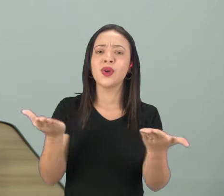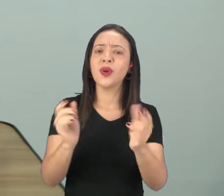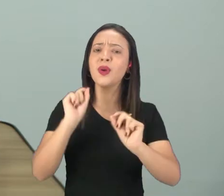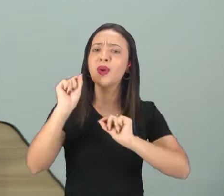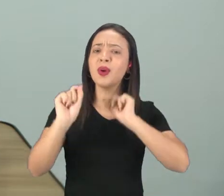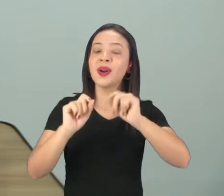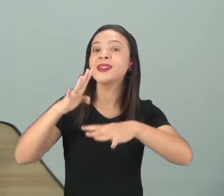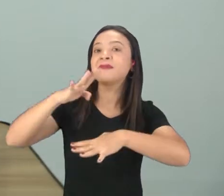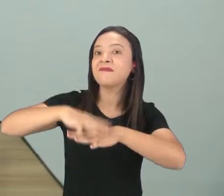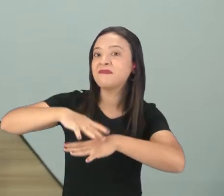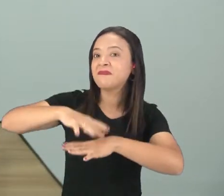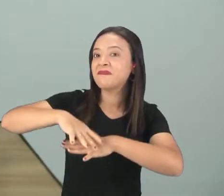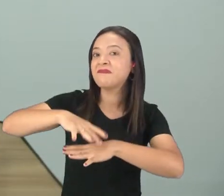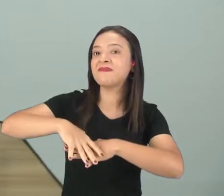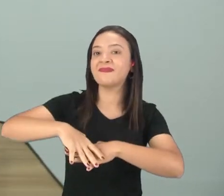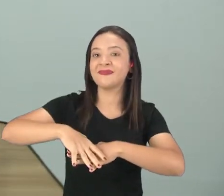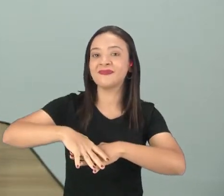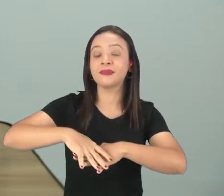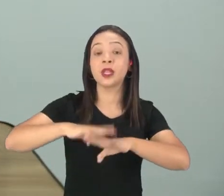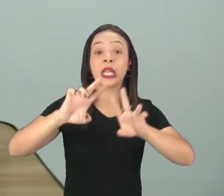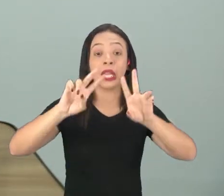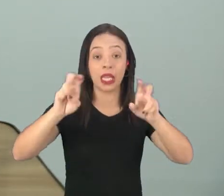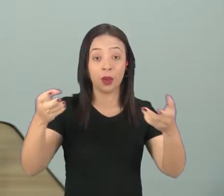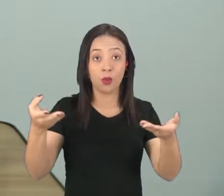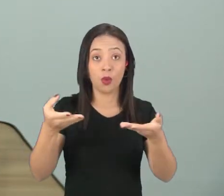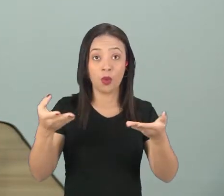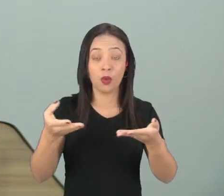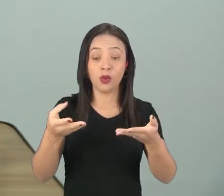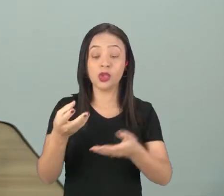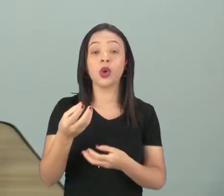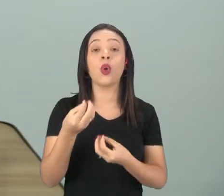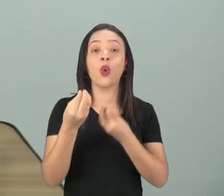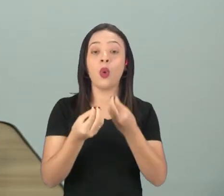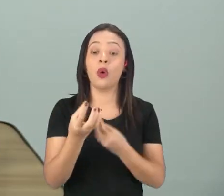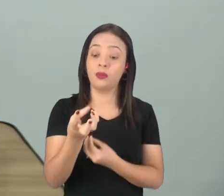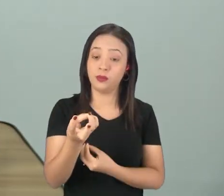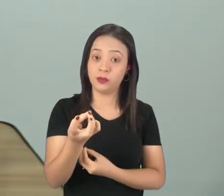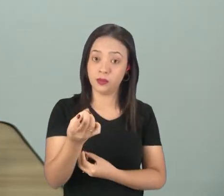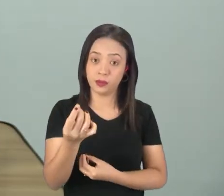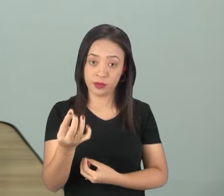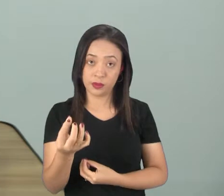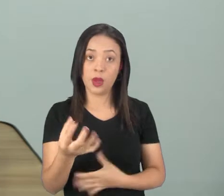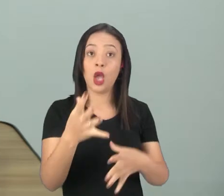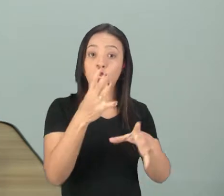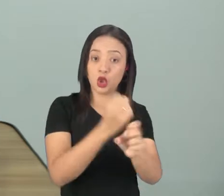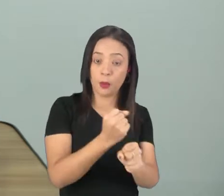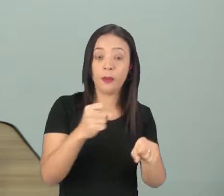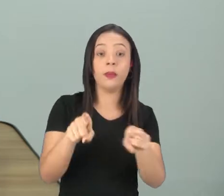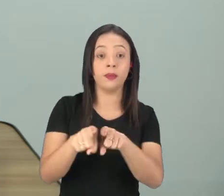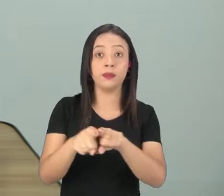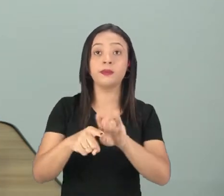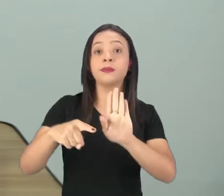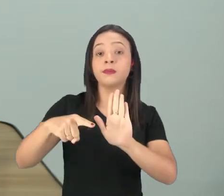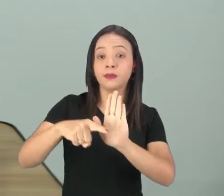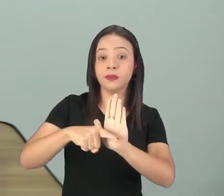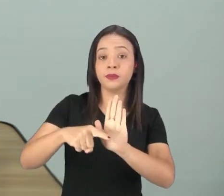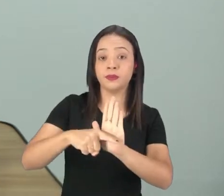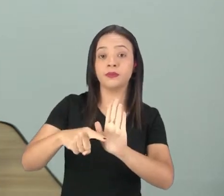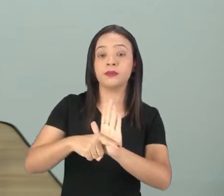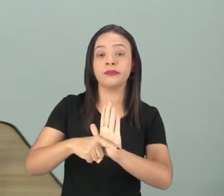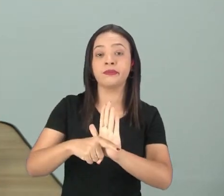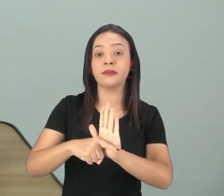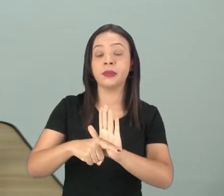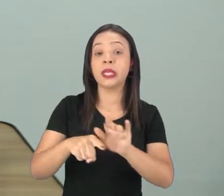é matemática. Vamos falar sobre procedimentos de cálculo envolvendo adição e subtração, tá? E